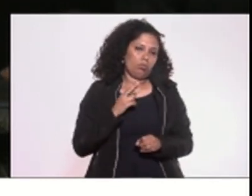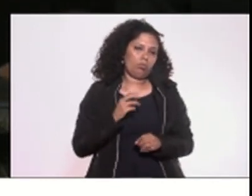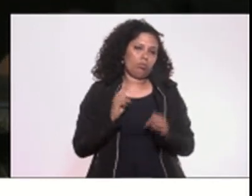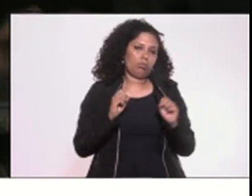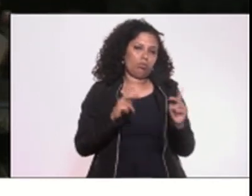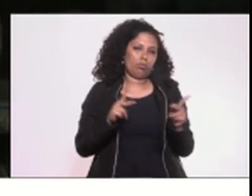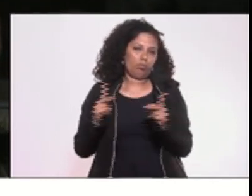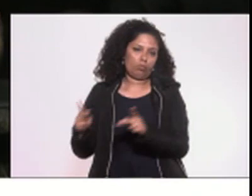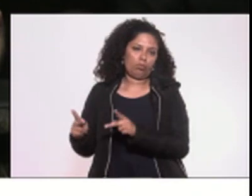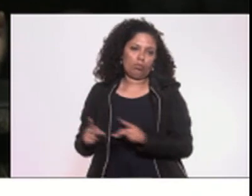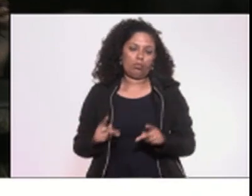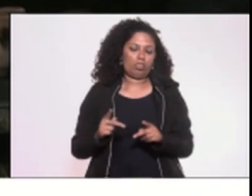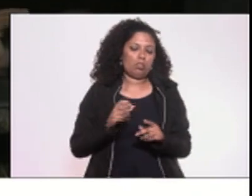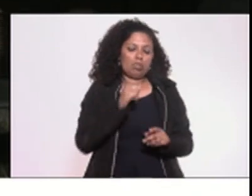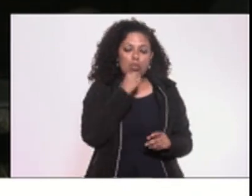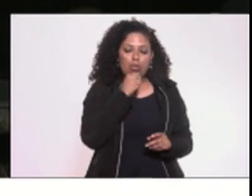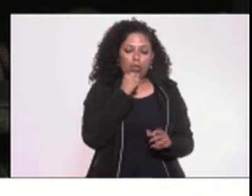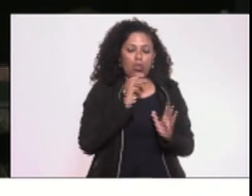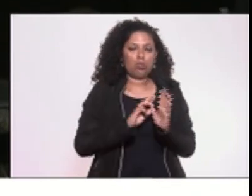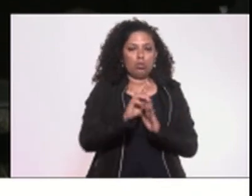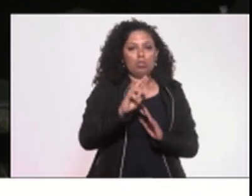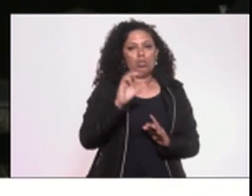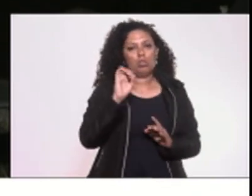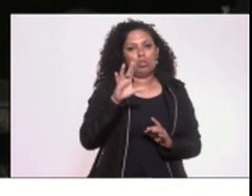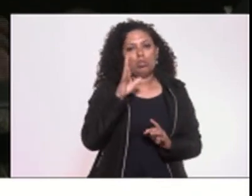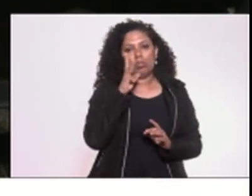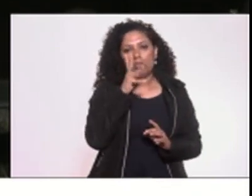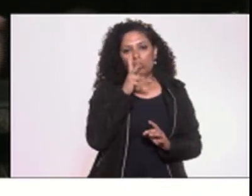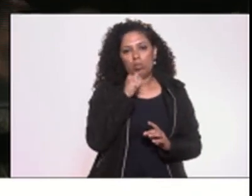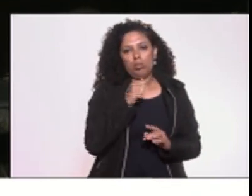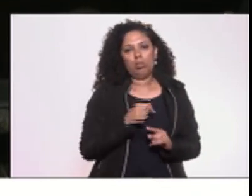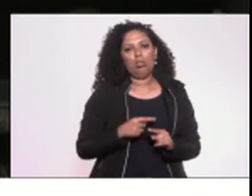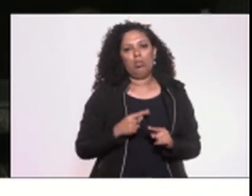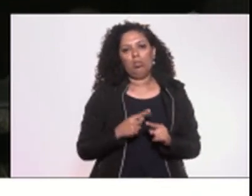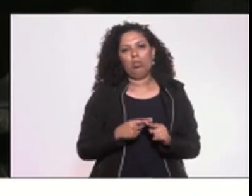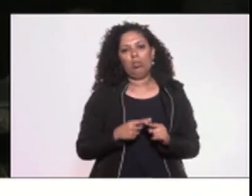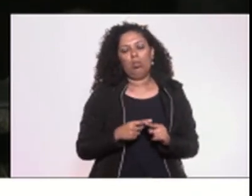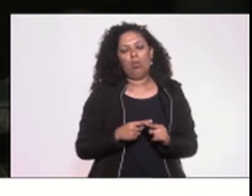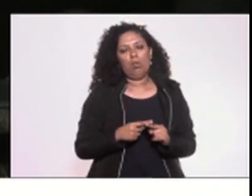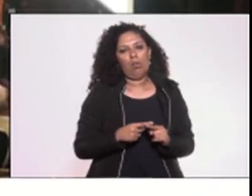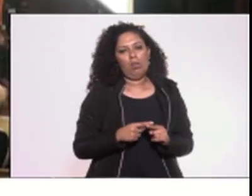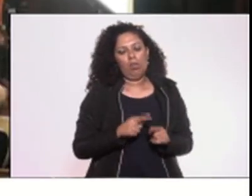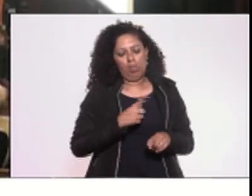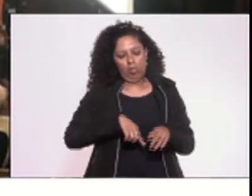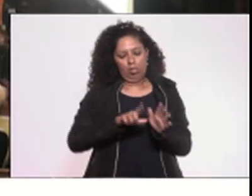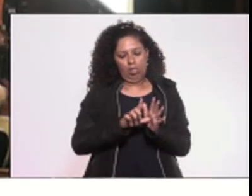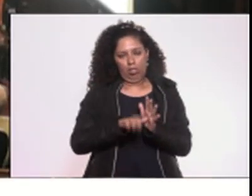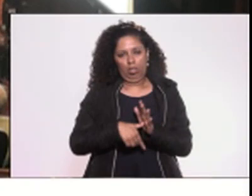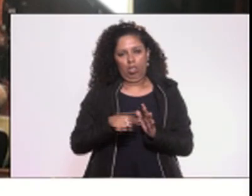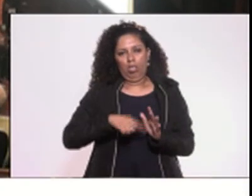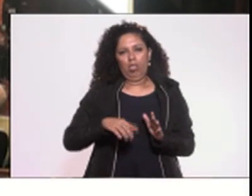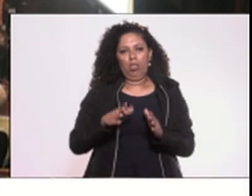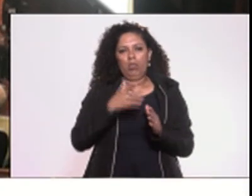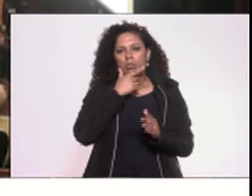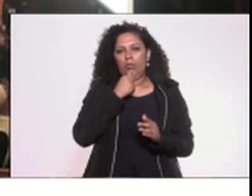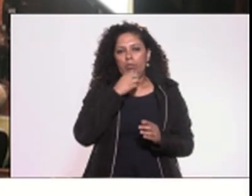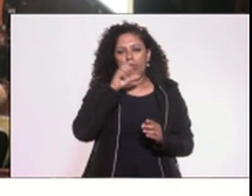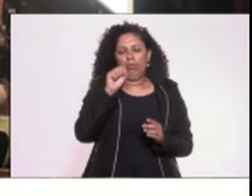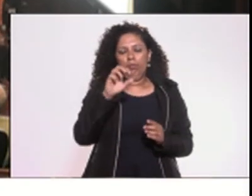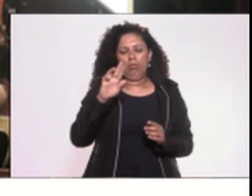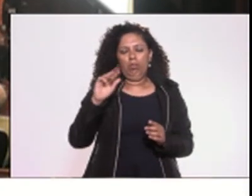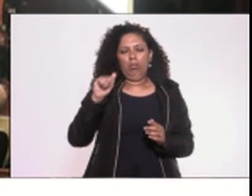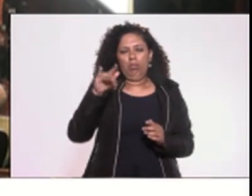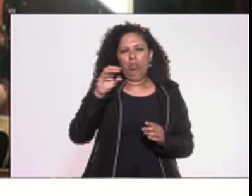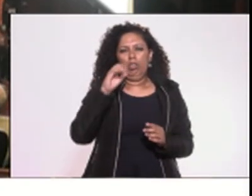Então, assim, não vão ficar sem resposta, só vai demorar um pouquinho, vai ter um pequeno delay. Passa a palavra para o Sérgio. Obrigado. Muito